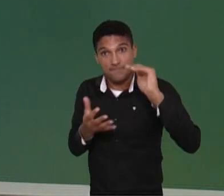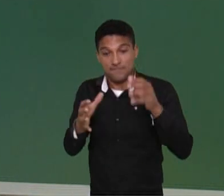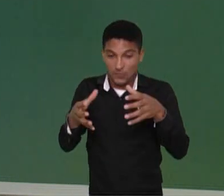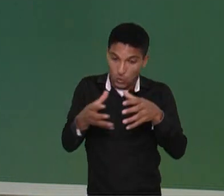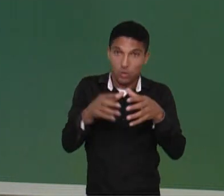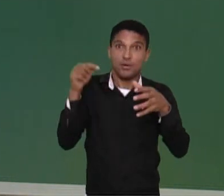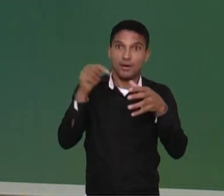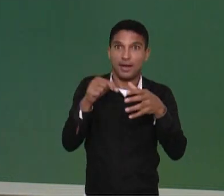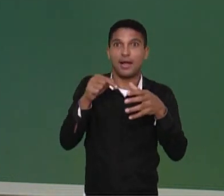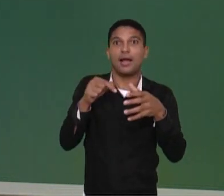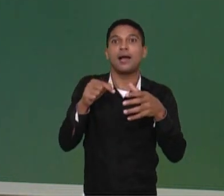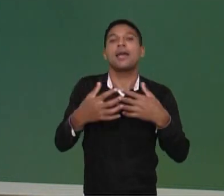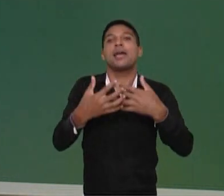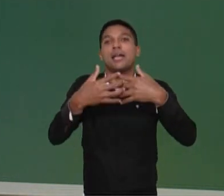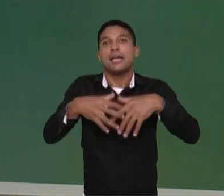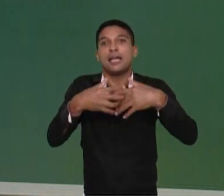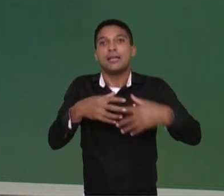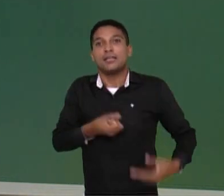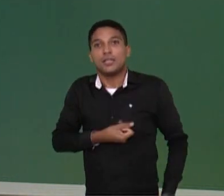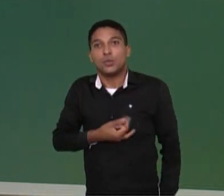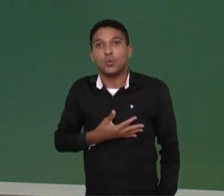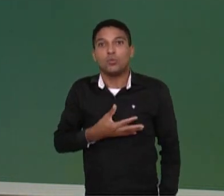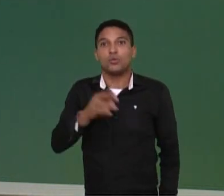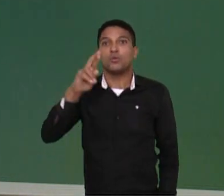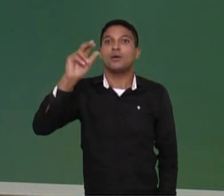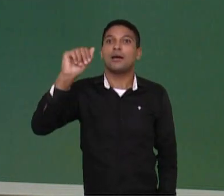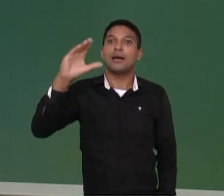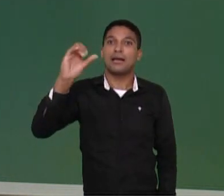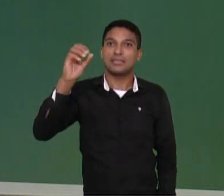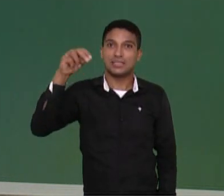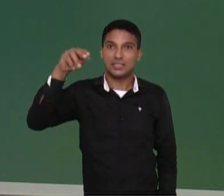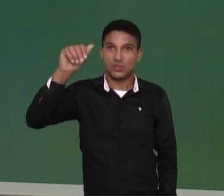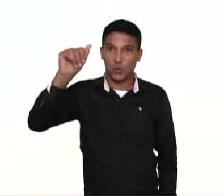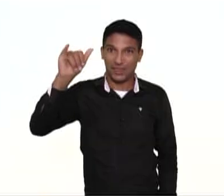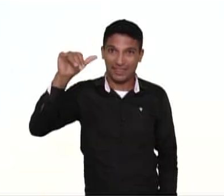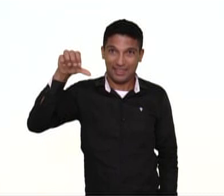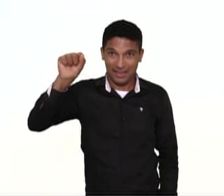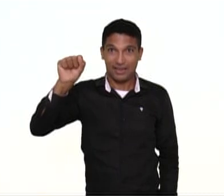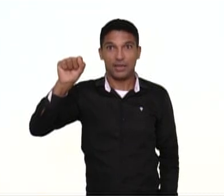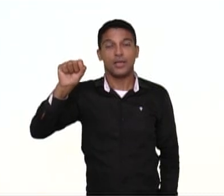números racionais representado pela letra Q, quociente, né?